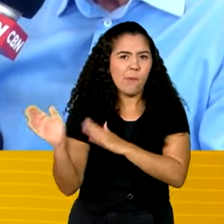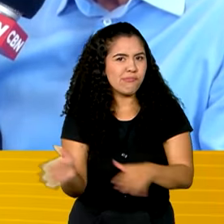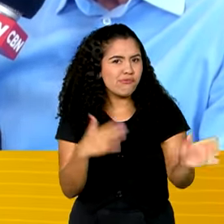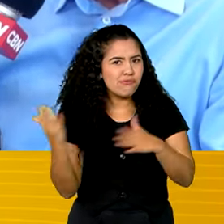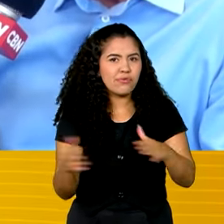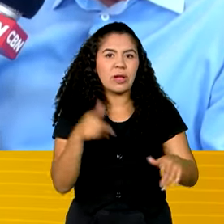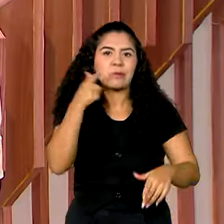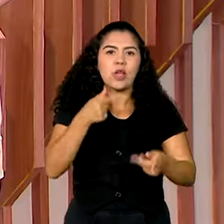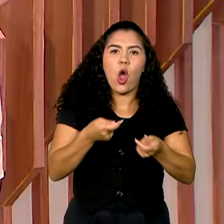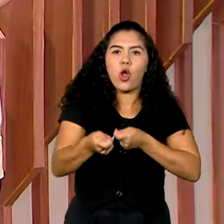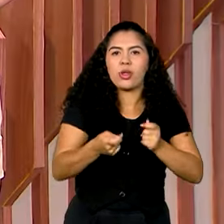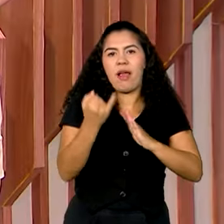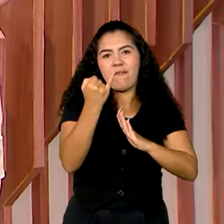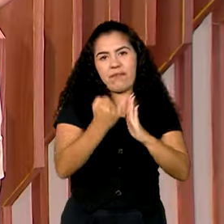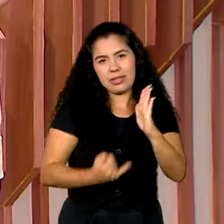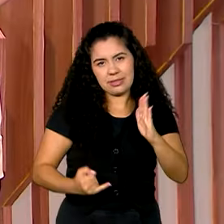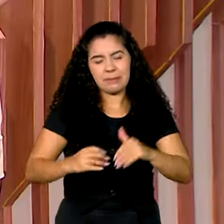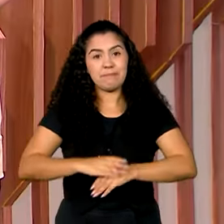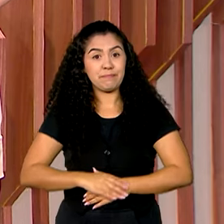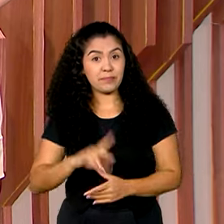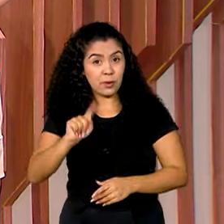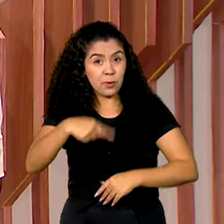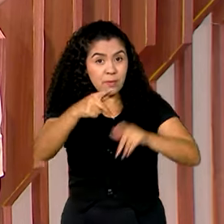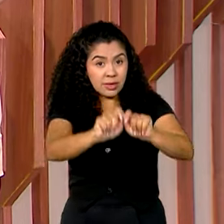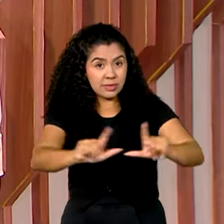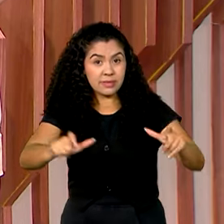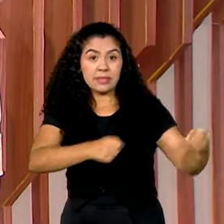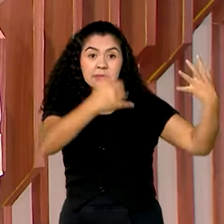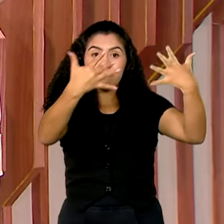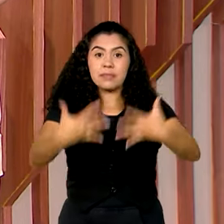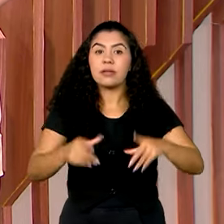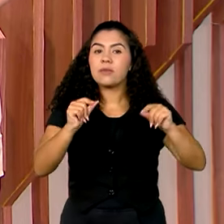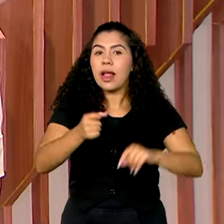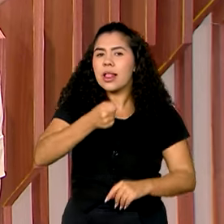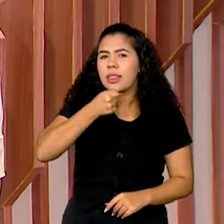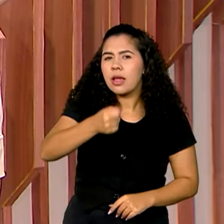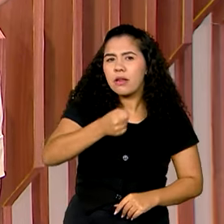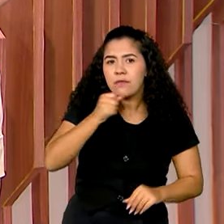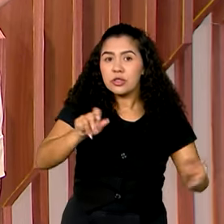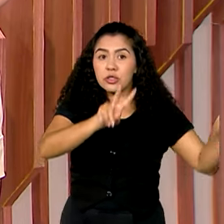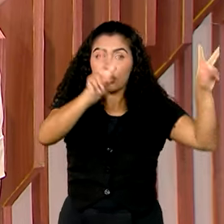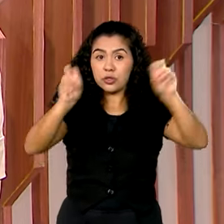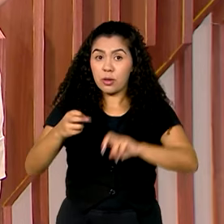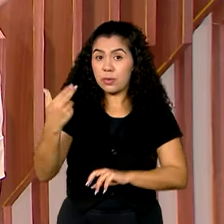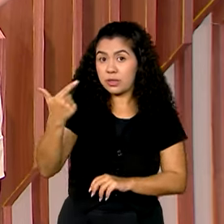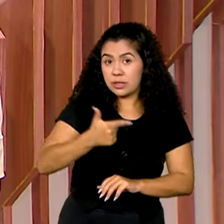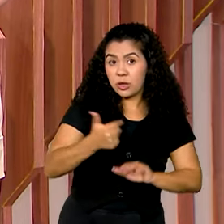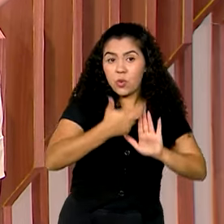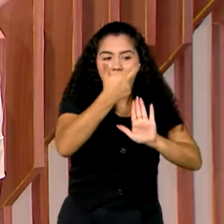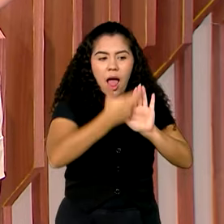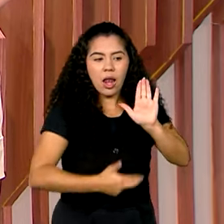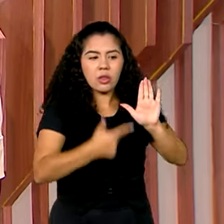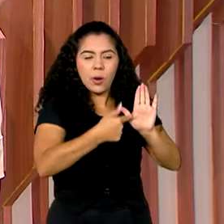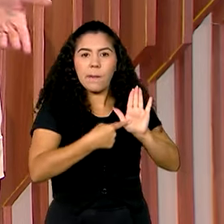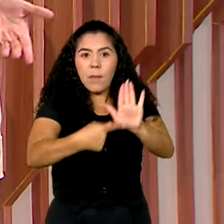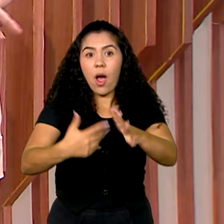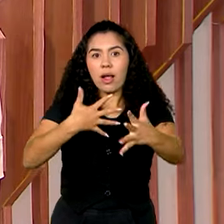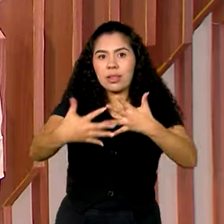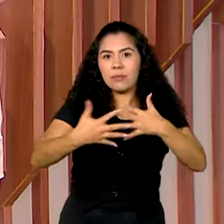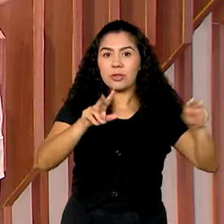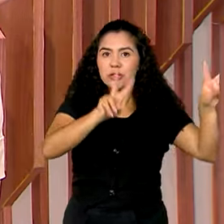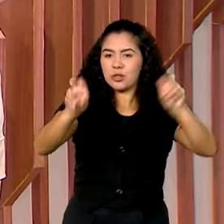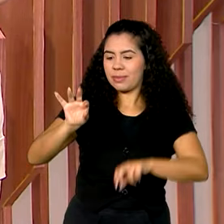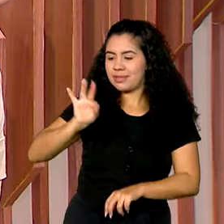controlar a inflação. E veja a seguir, uma entrevista sobre o segundo relatório de transparência salarial deve